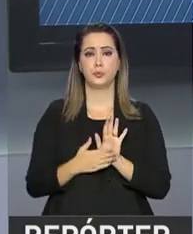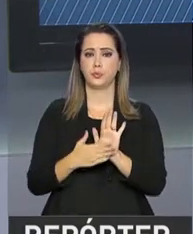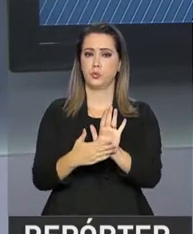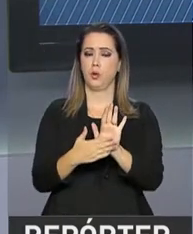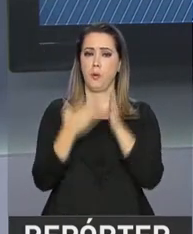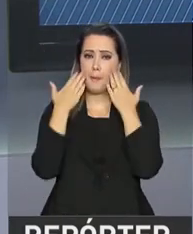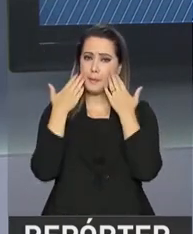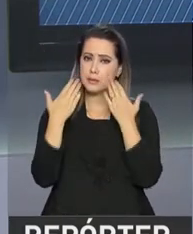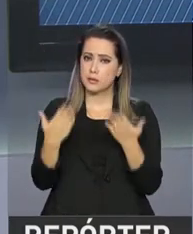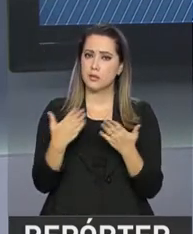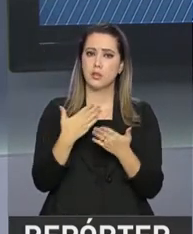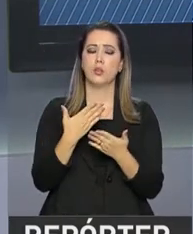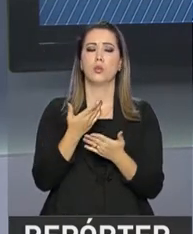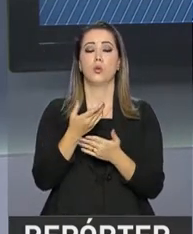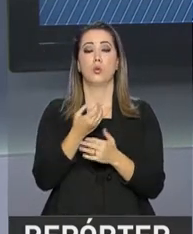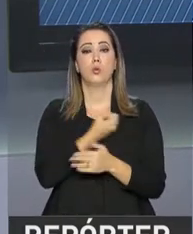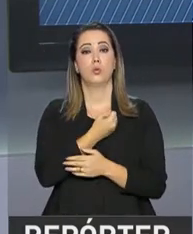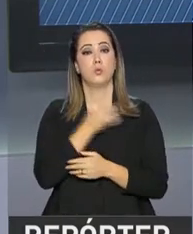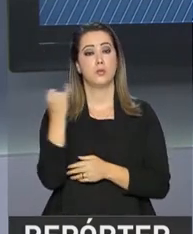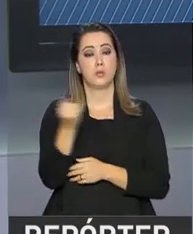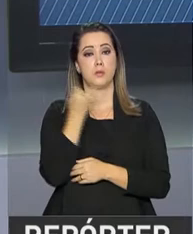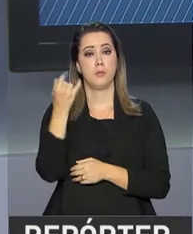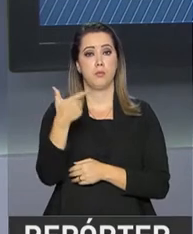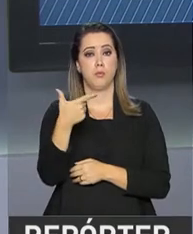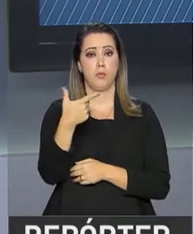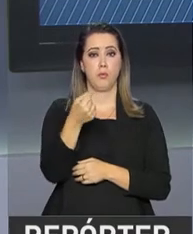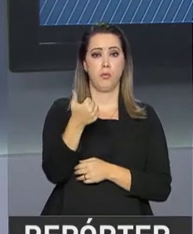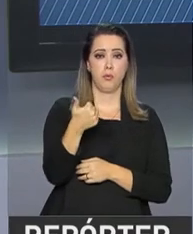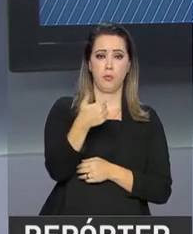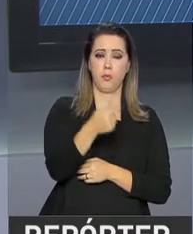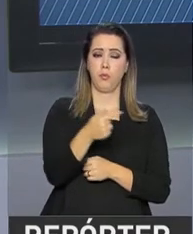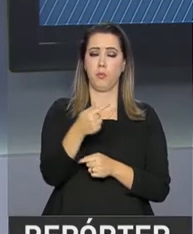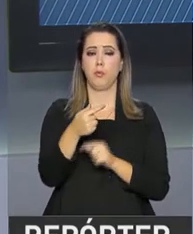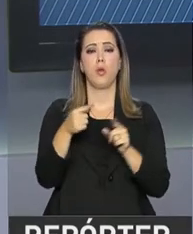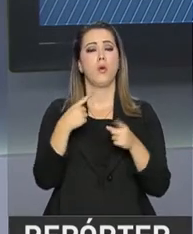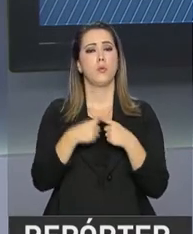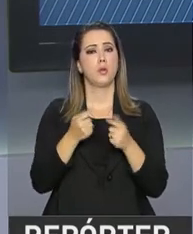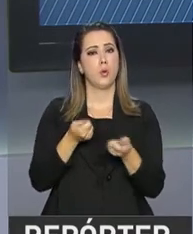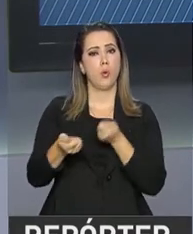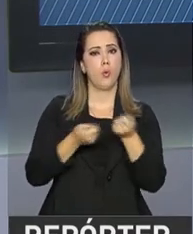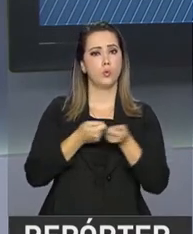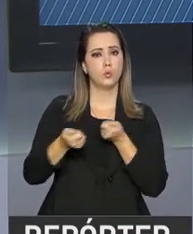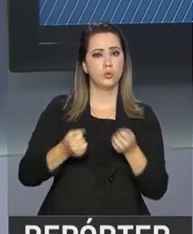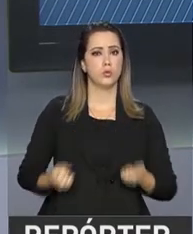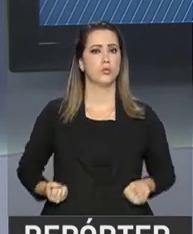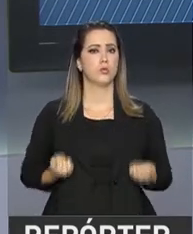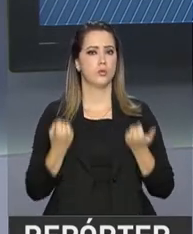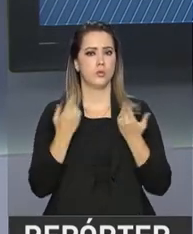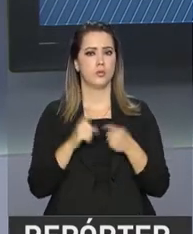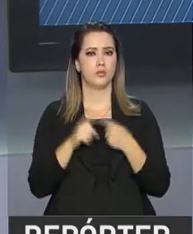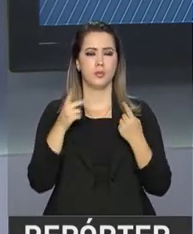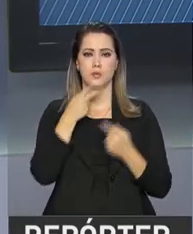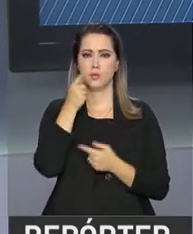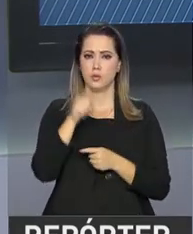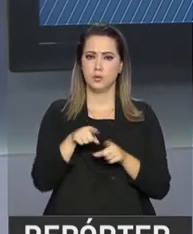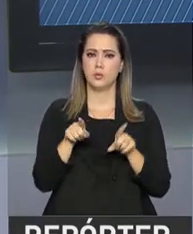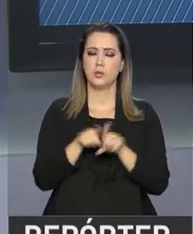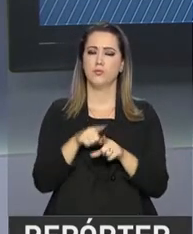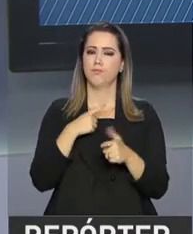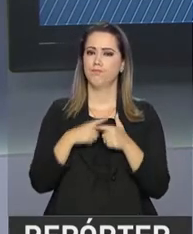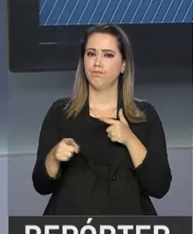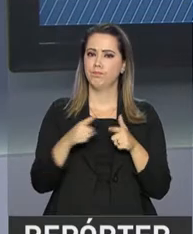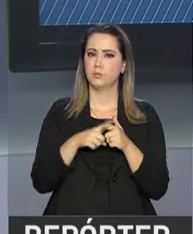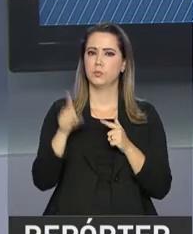dados sólidos de crescimento em 2017 por existir um controle forte de gastos governamentais, mas garantiu que o grande